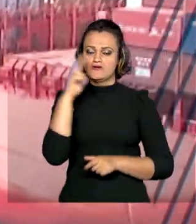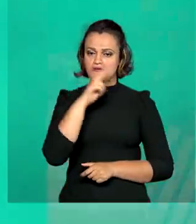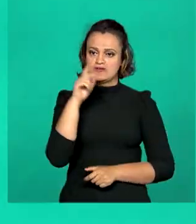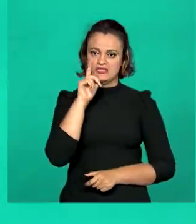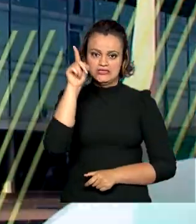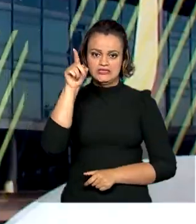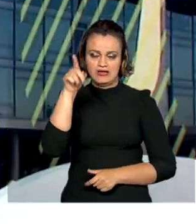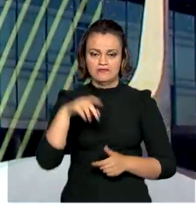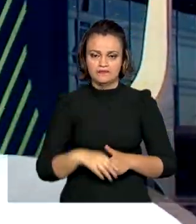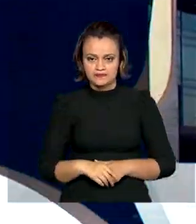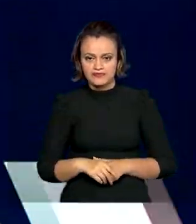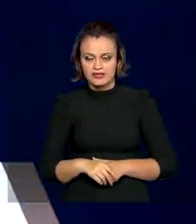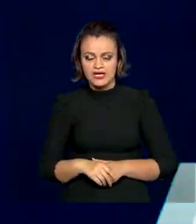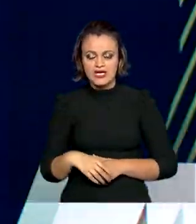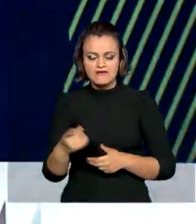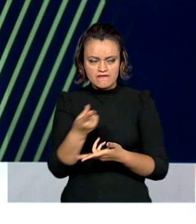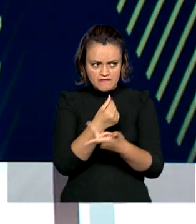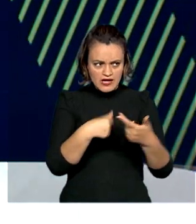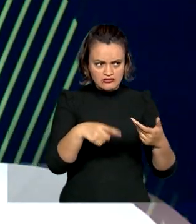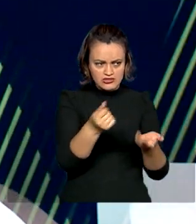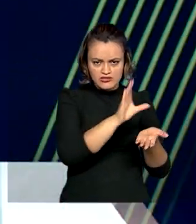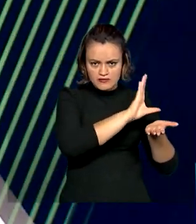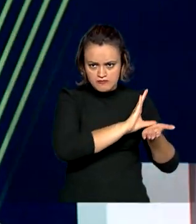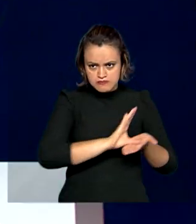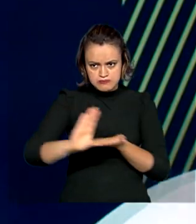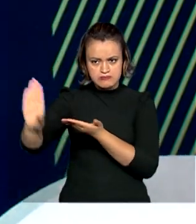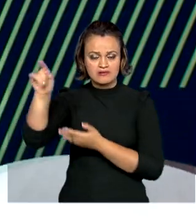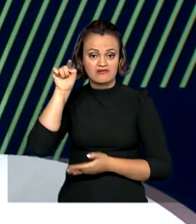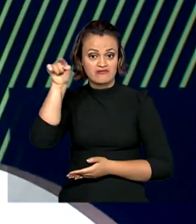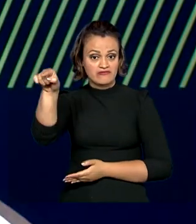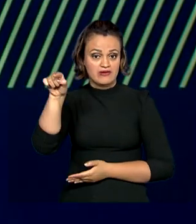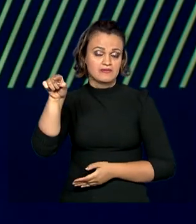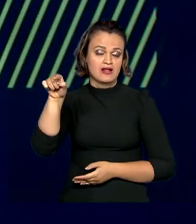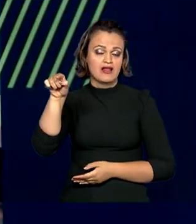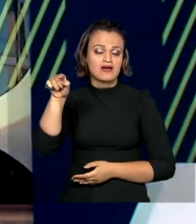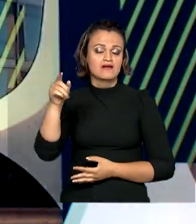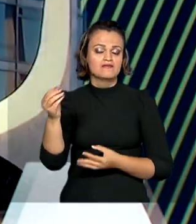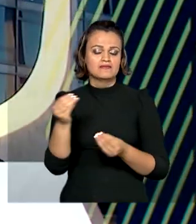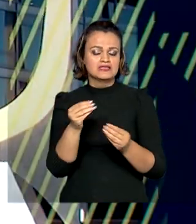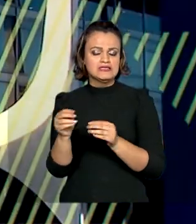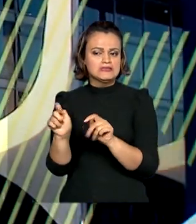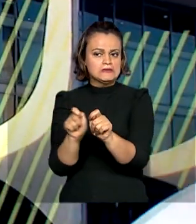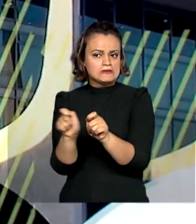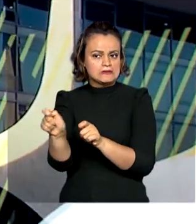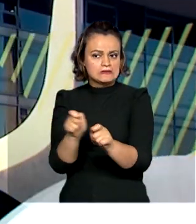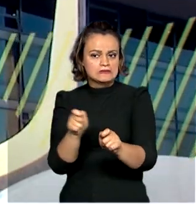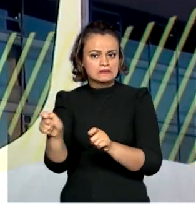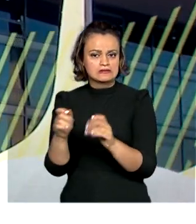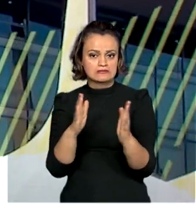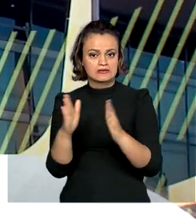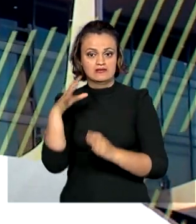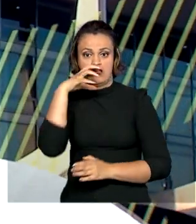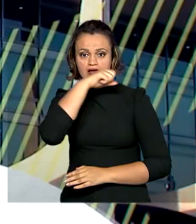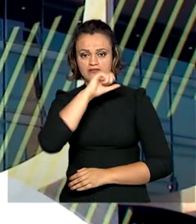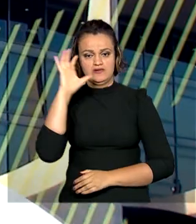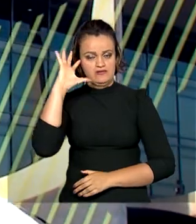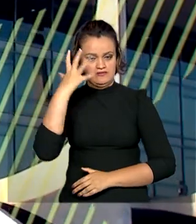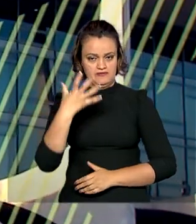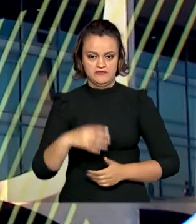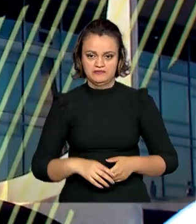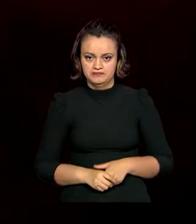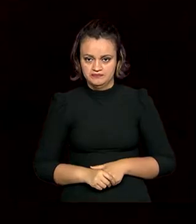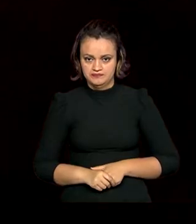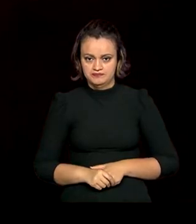Com a medida, recursos federais vão ser transferidos de imediato para que a situação seja controlada o mais rápido possível.